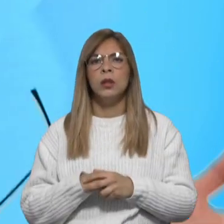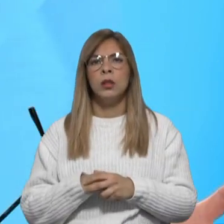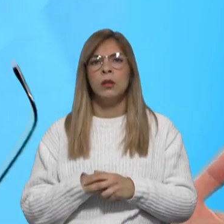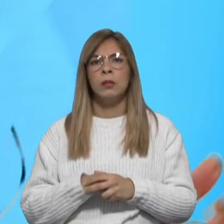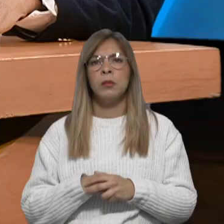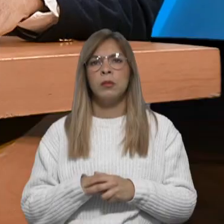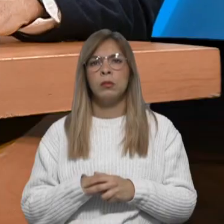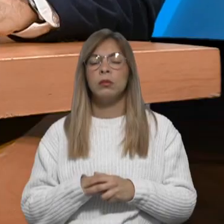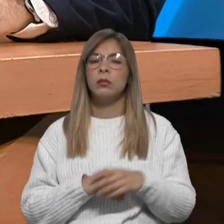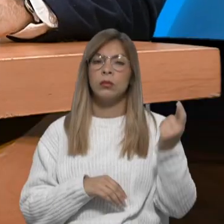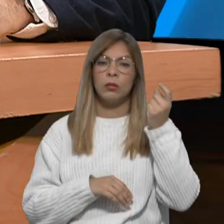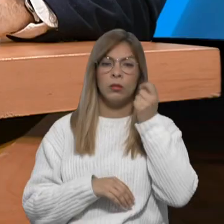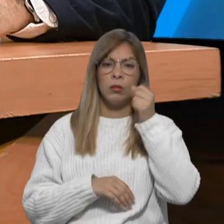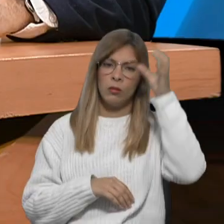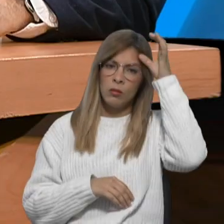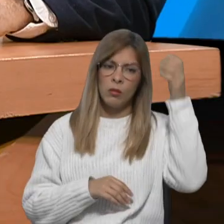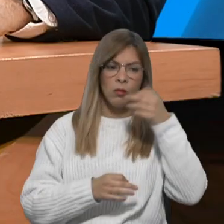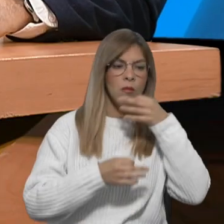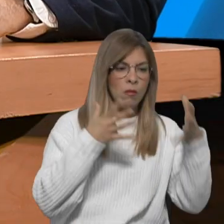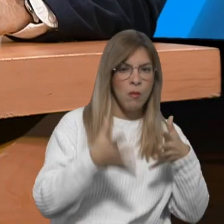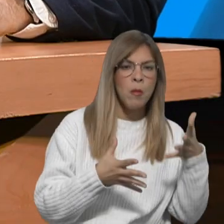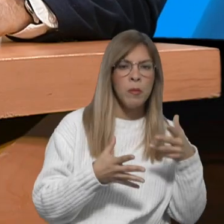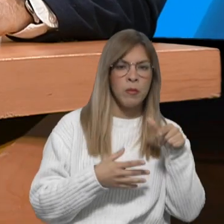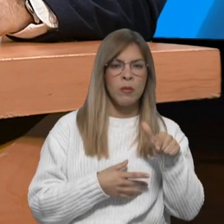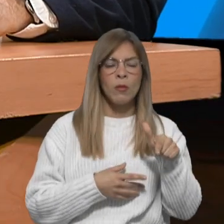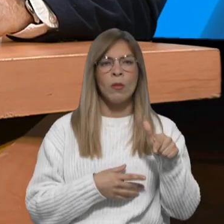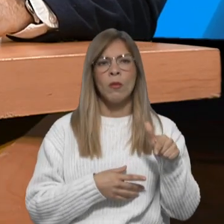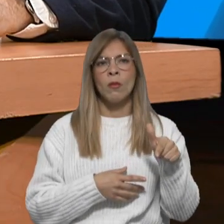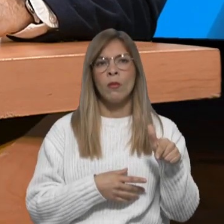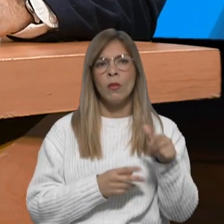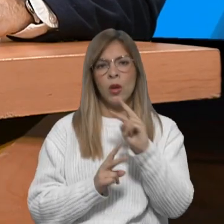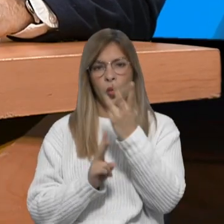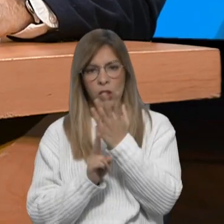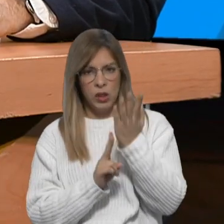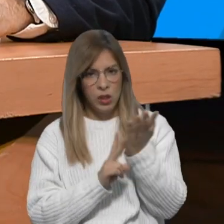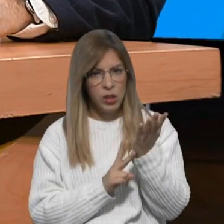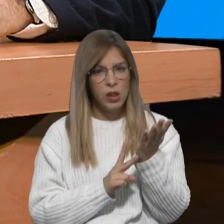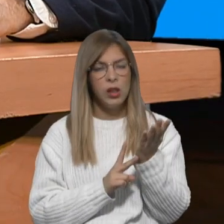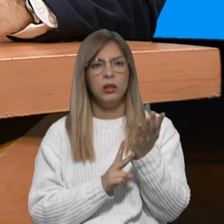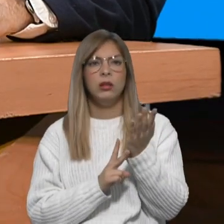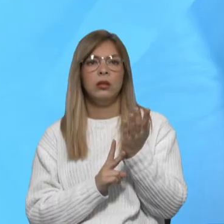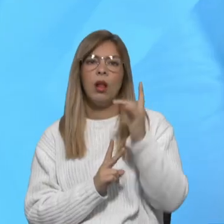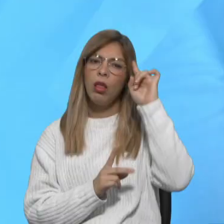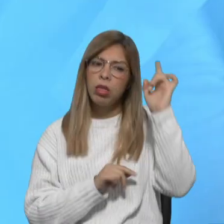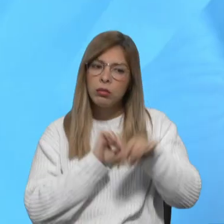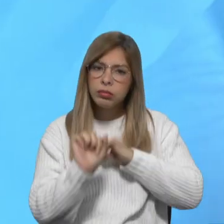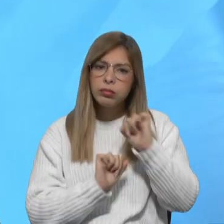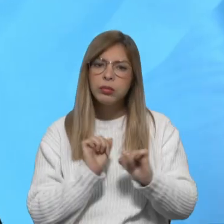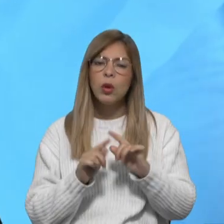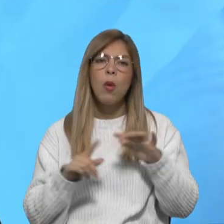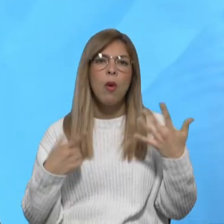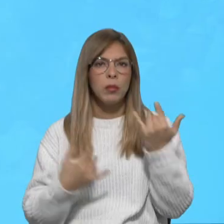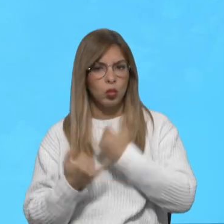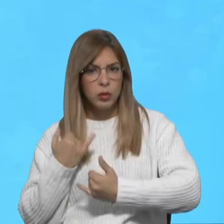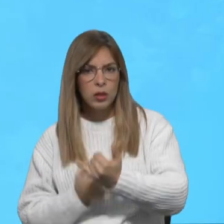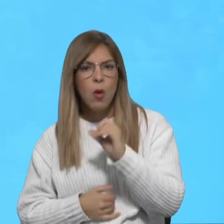Homo sapiens o conceito de máquina sapiens. Porque efetivamente há aqui duas sapiências que se estão a cruzar. E podem-se substituir, ou existe o perigo de